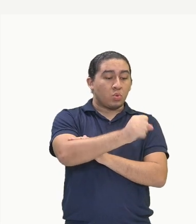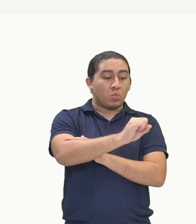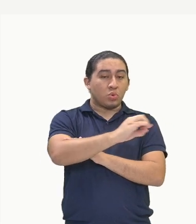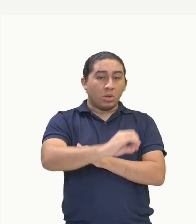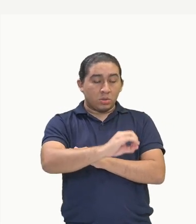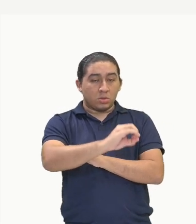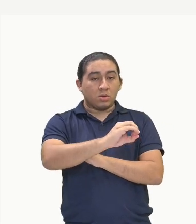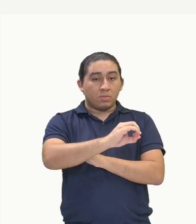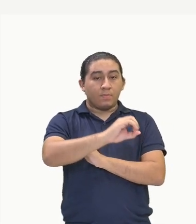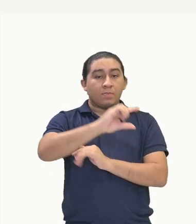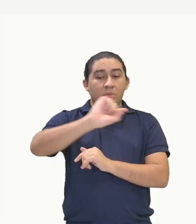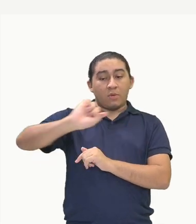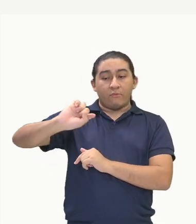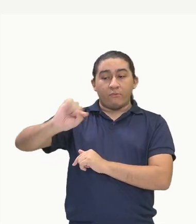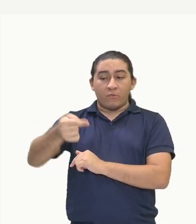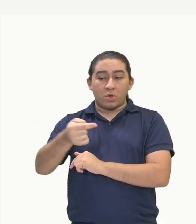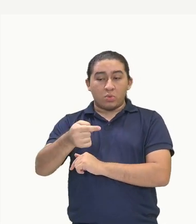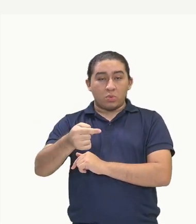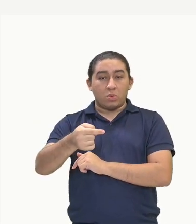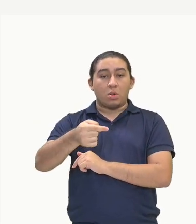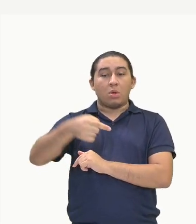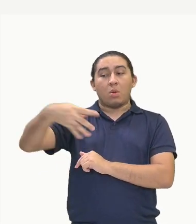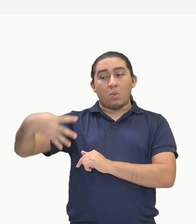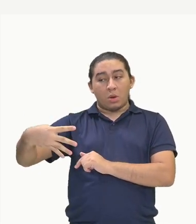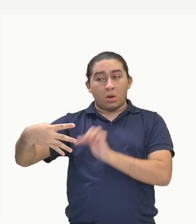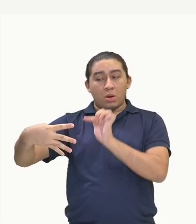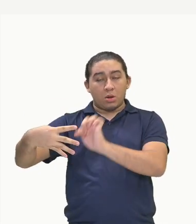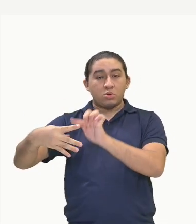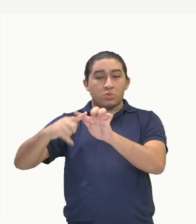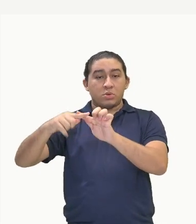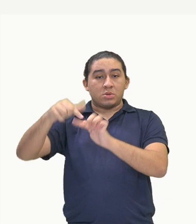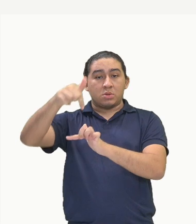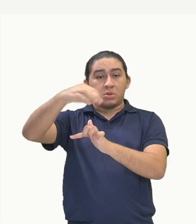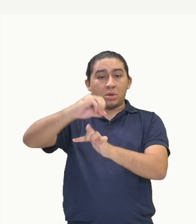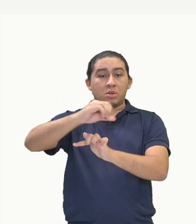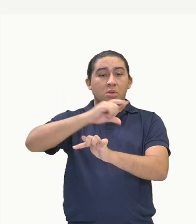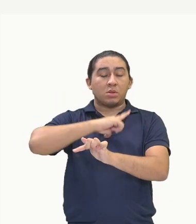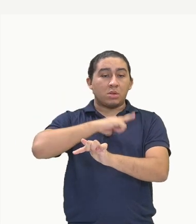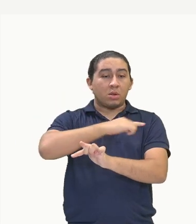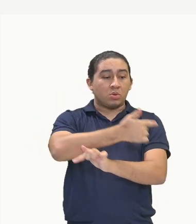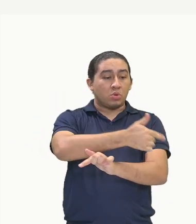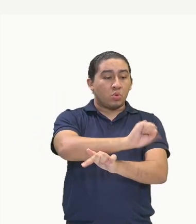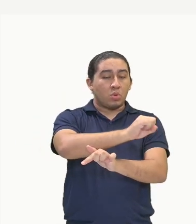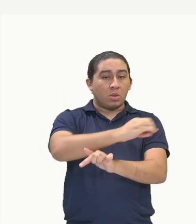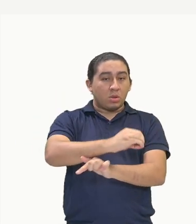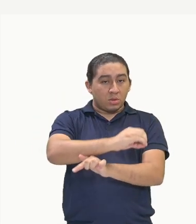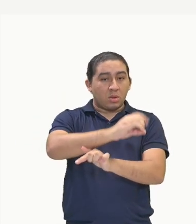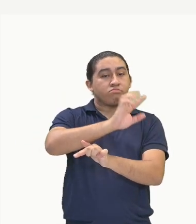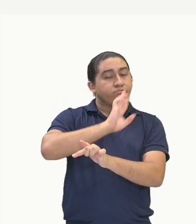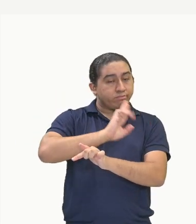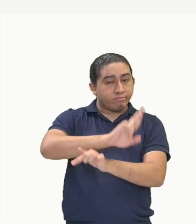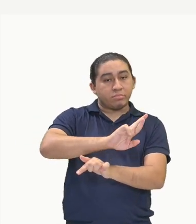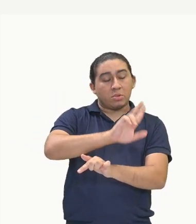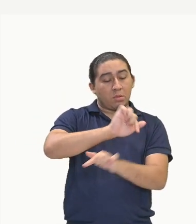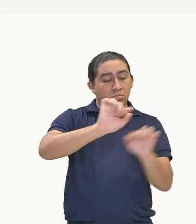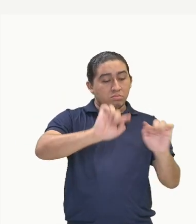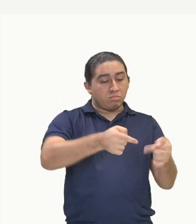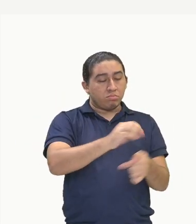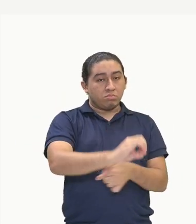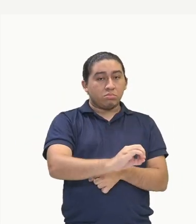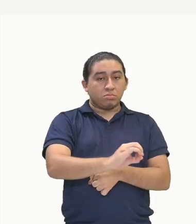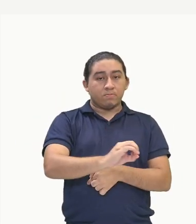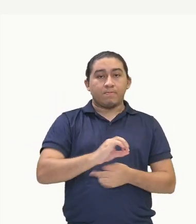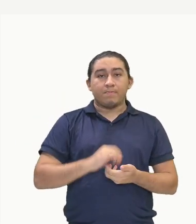Vírgula e acrescenta um zero. Agora sim, 280 dividido por 70. 4 vezes 7, 280.